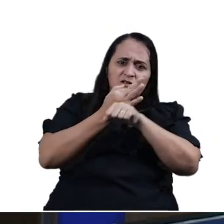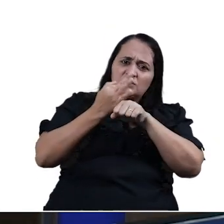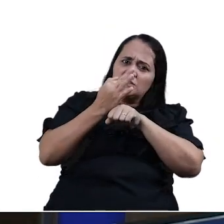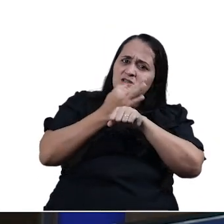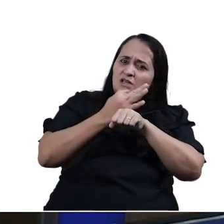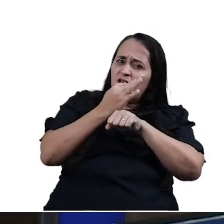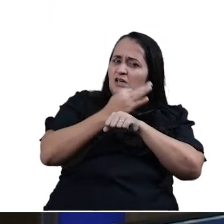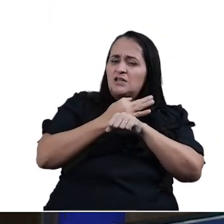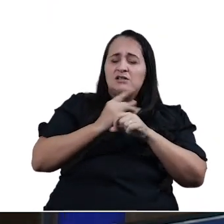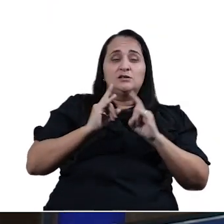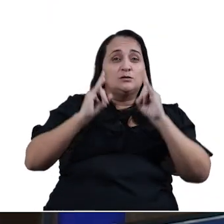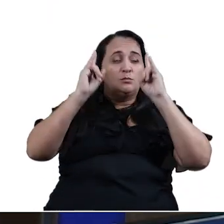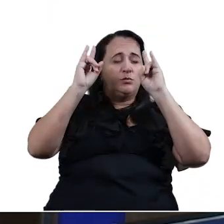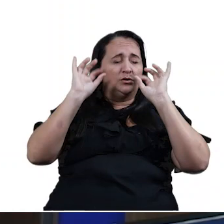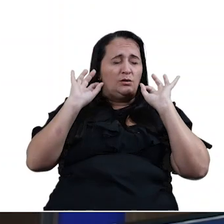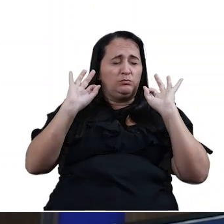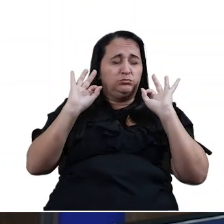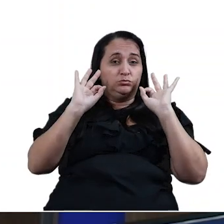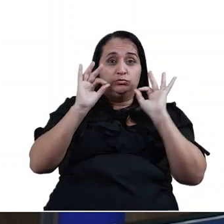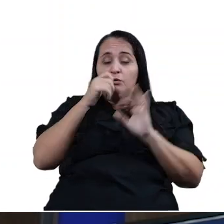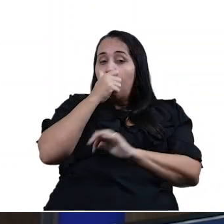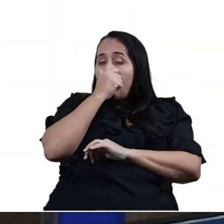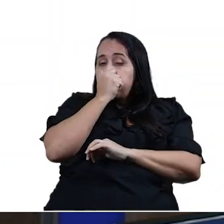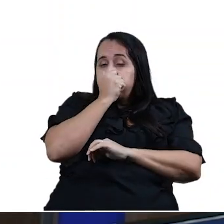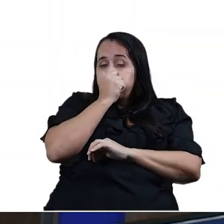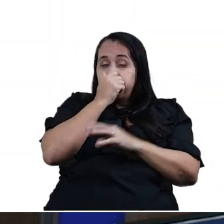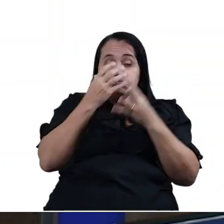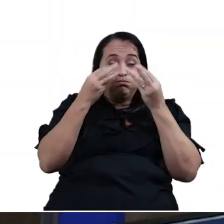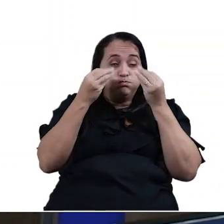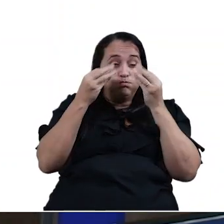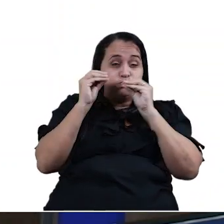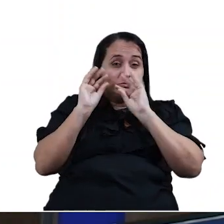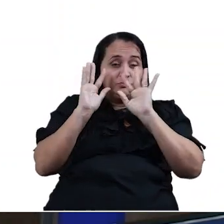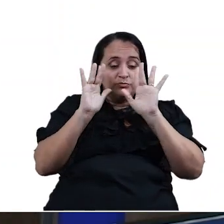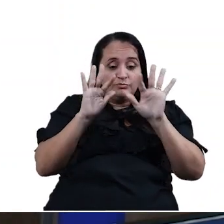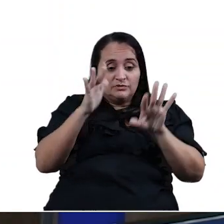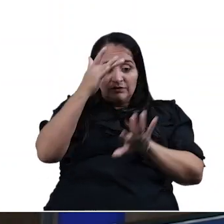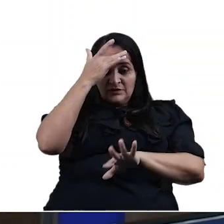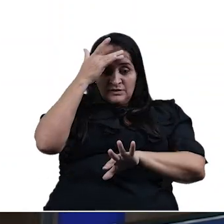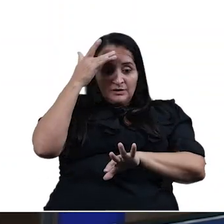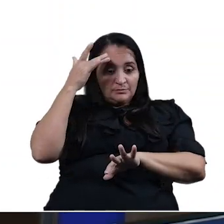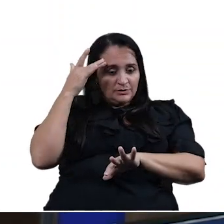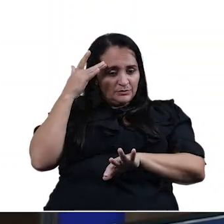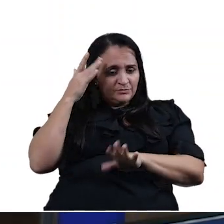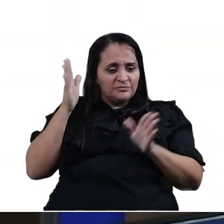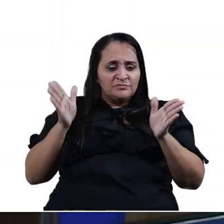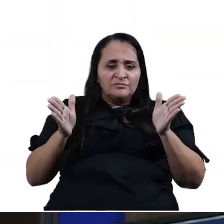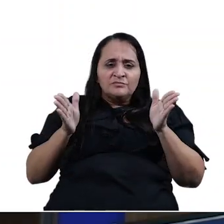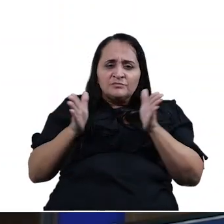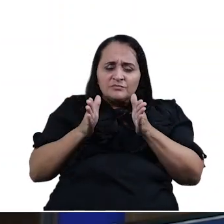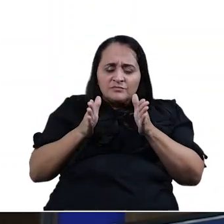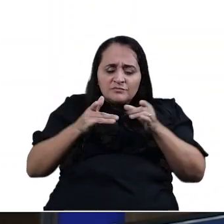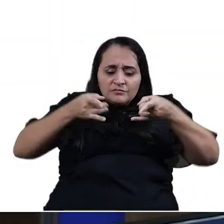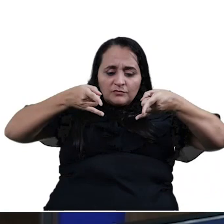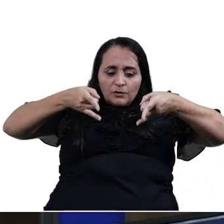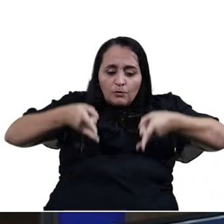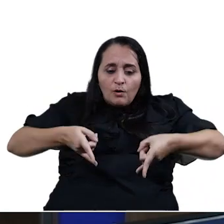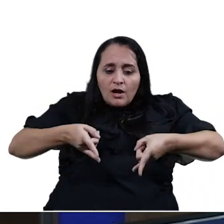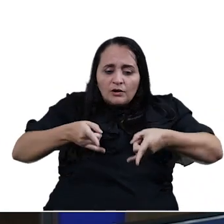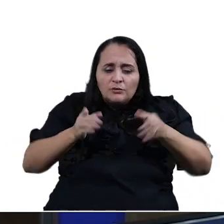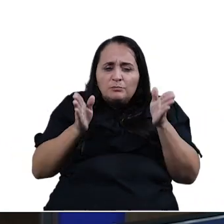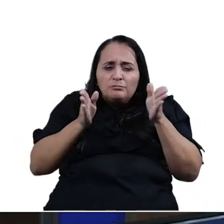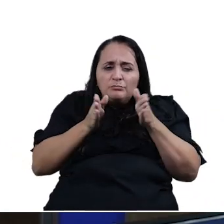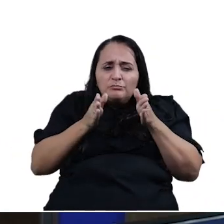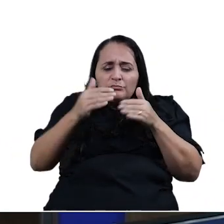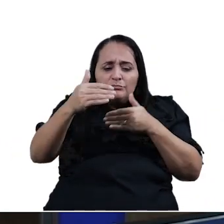os hotéis ficam cheios. Aqui estava cheio. Só que era quarto pequenininho, cabia